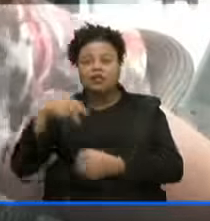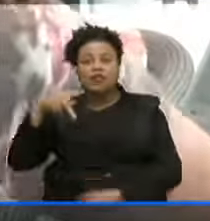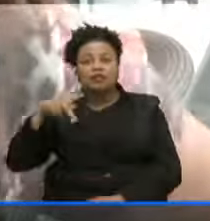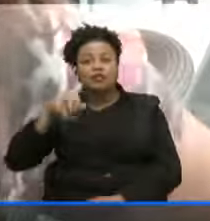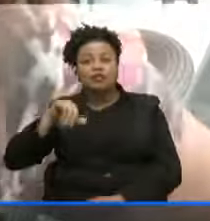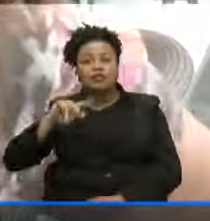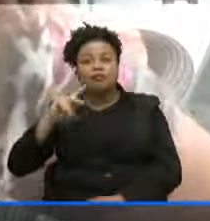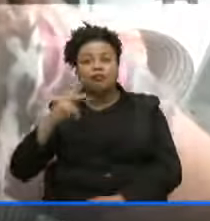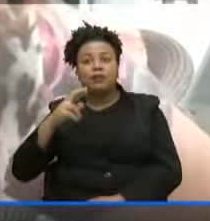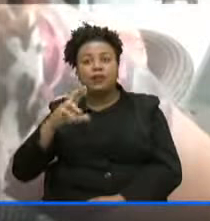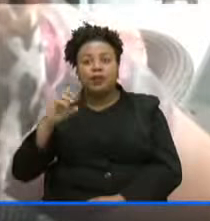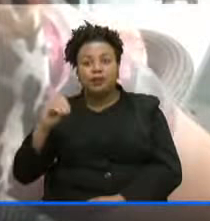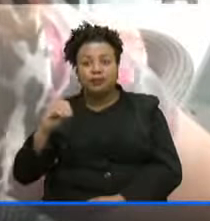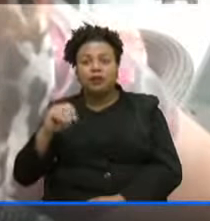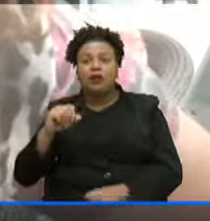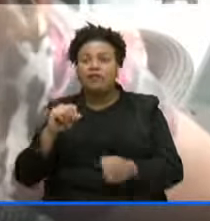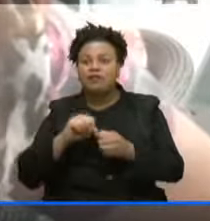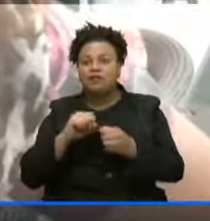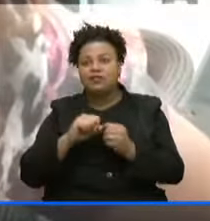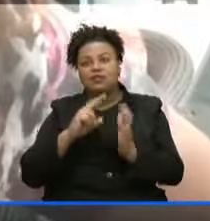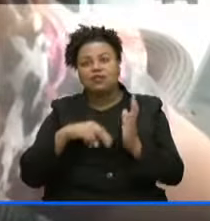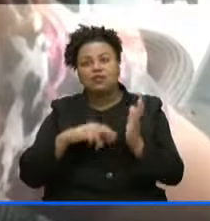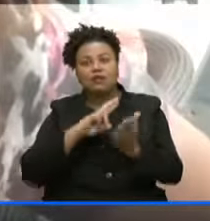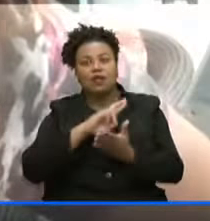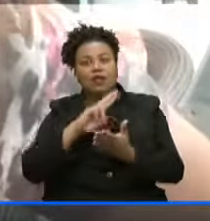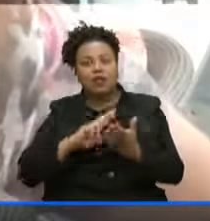Fernando Marrone, para a sua relatoria.